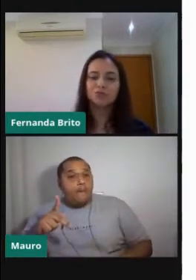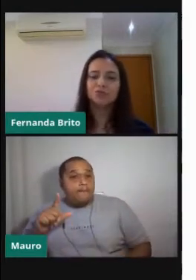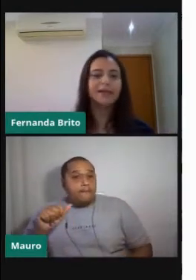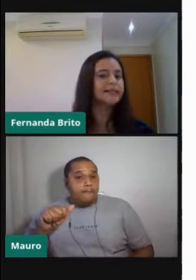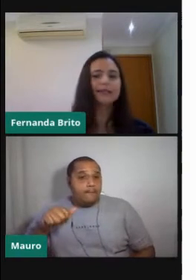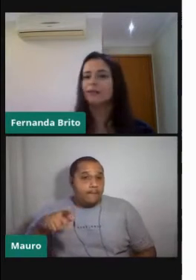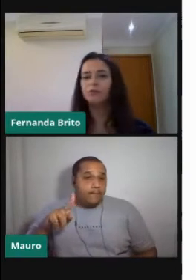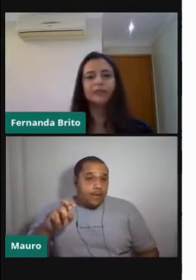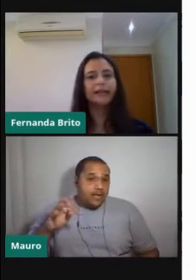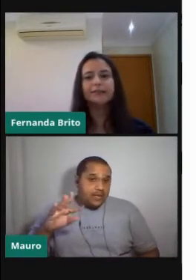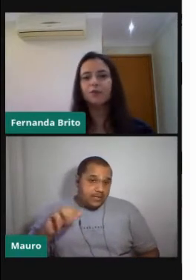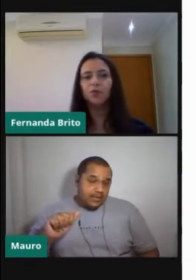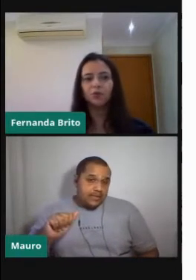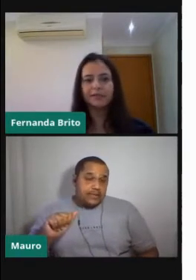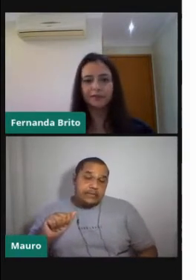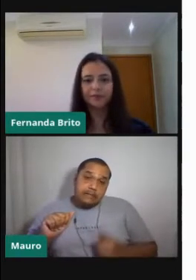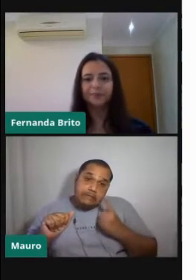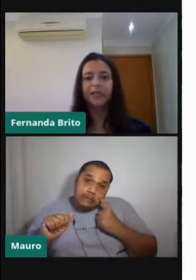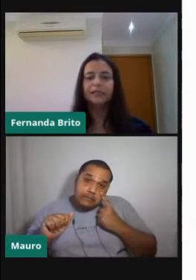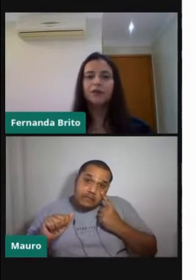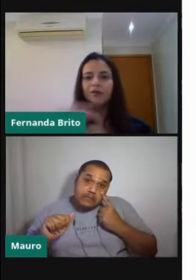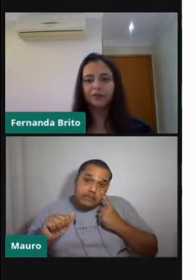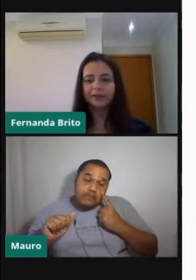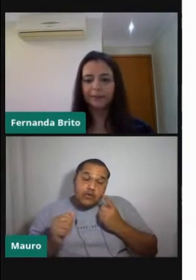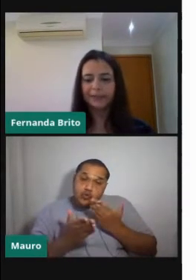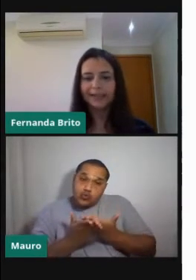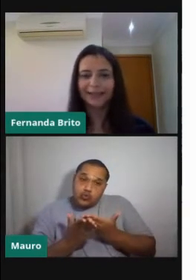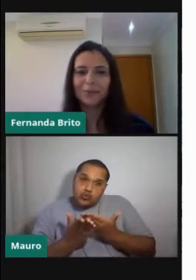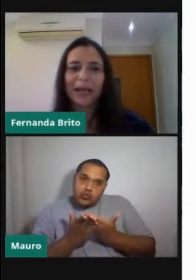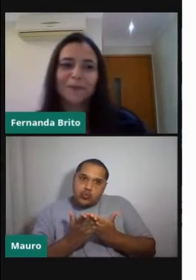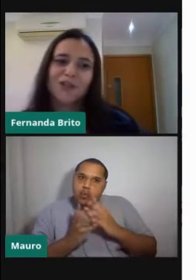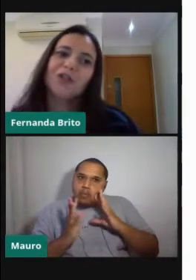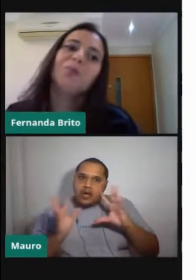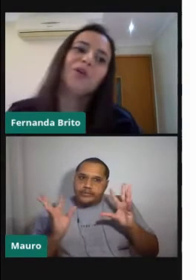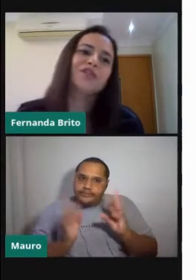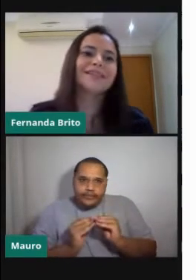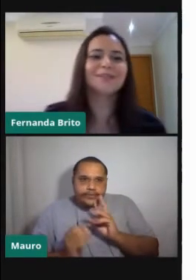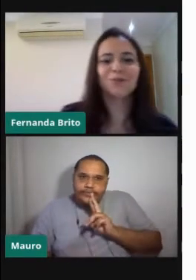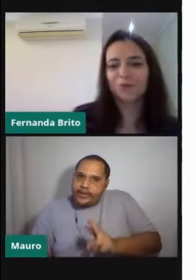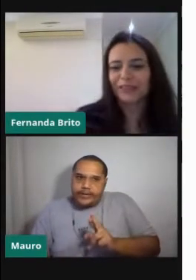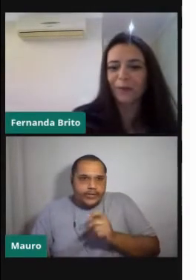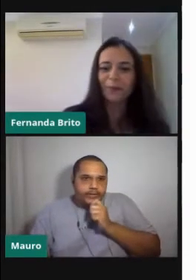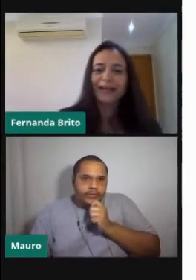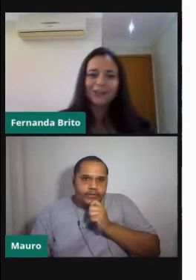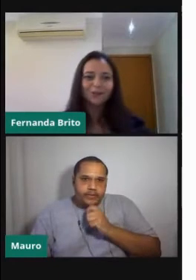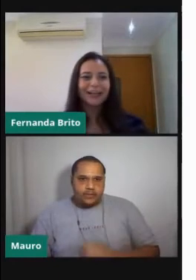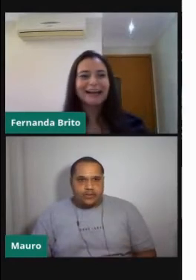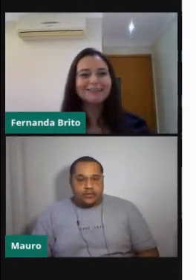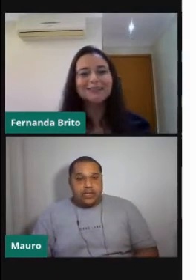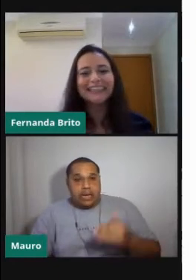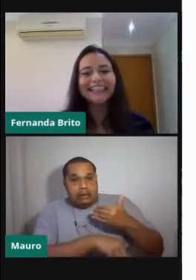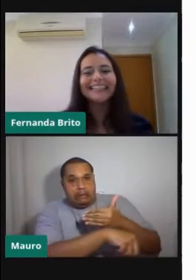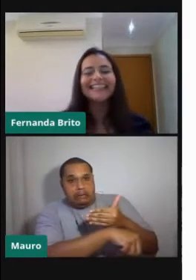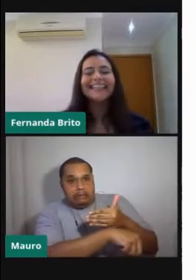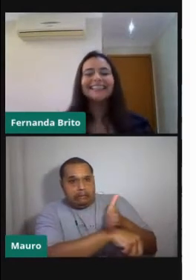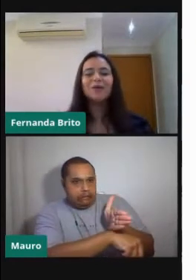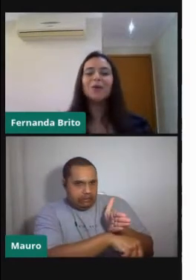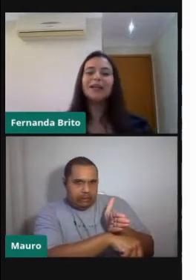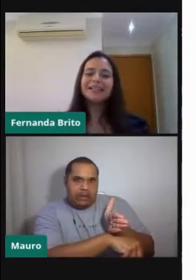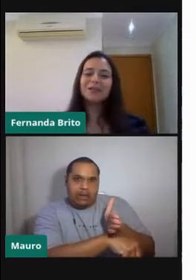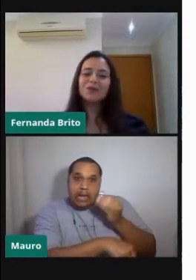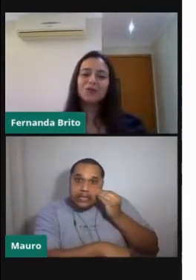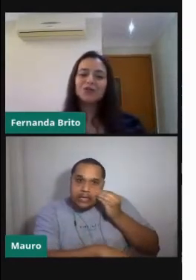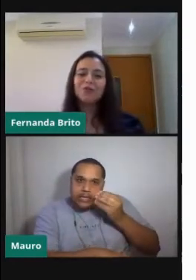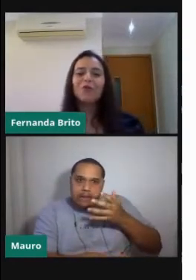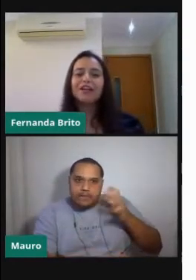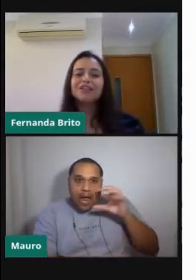alguns estudos, mas ainda com nada conclusivo. Então, eu vou tentar passar aqui bem rapidinho, porque eu já sei que eu estou com o tempo bem estourado, né? Então,